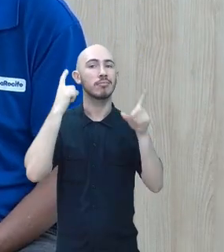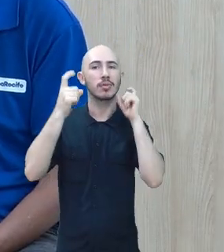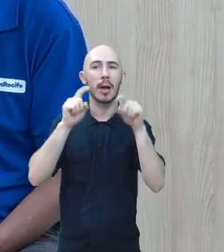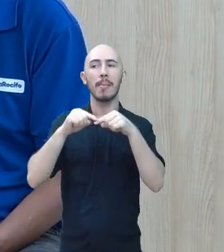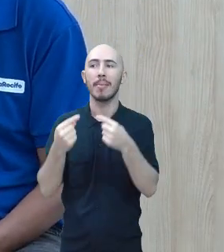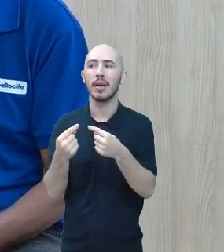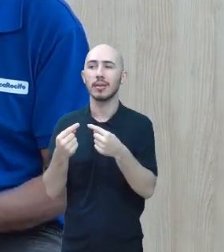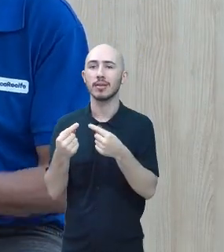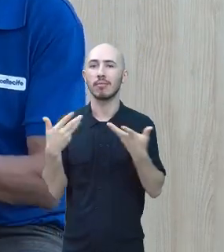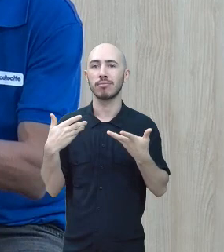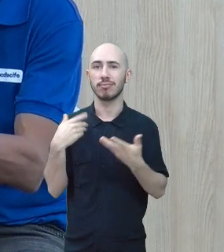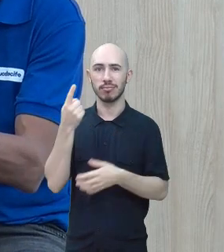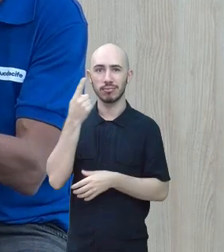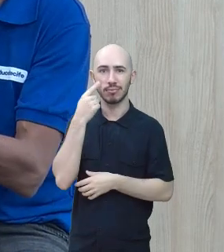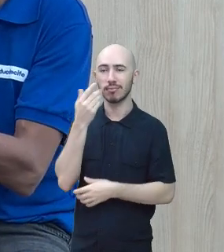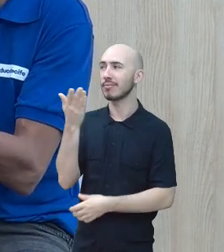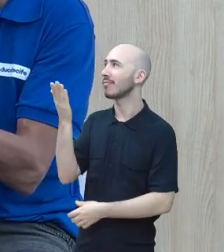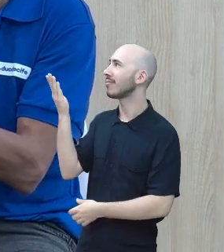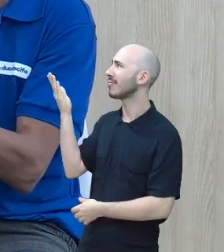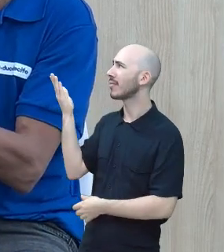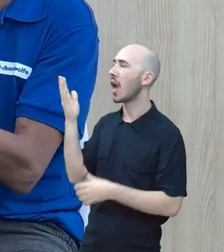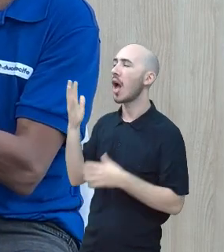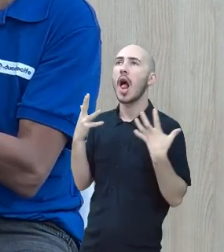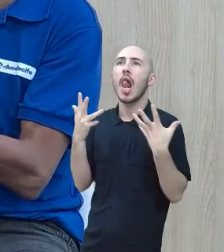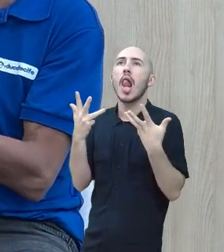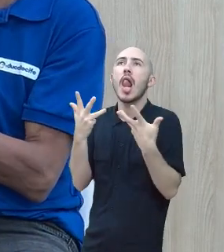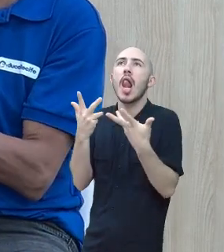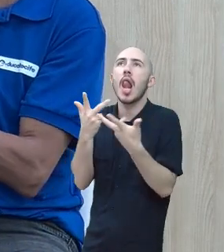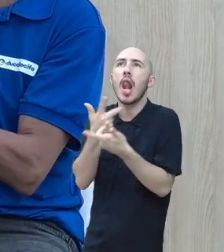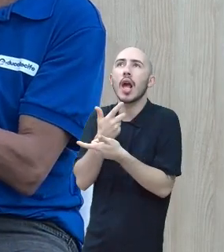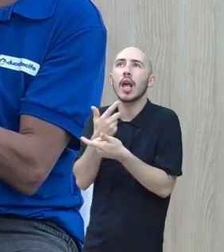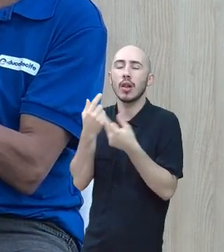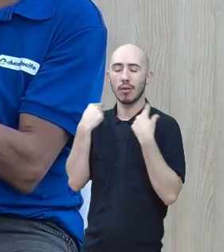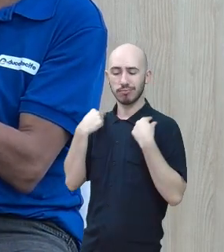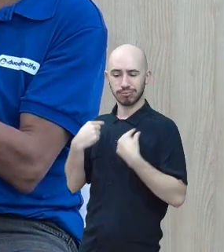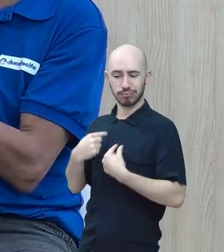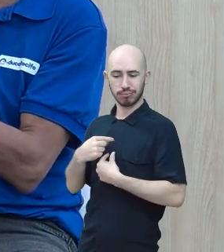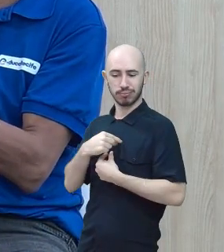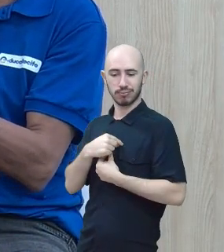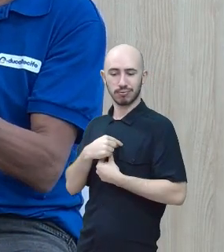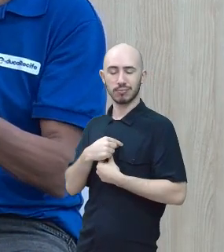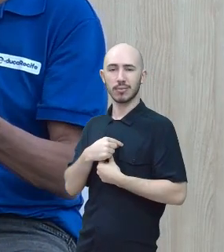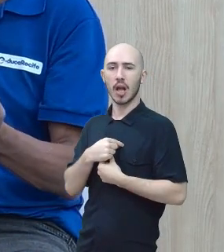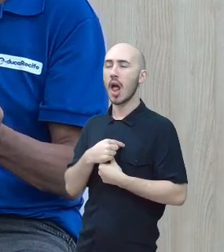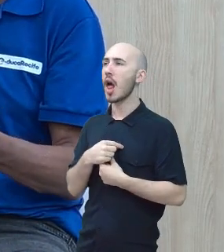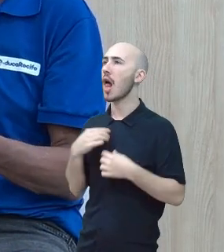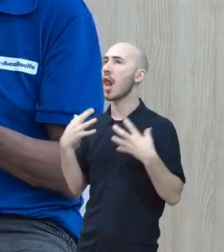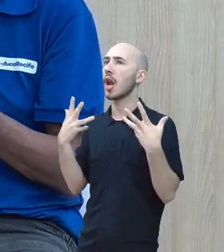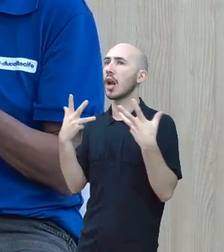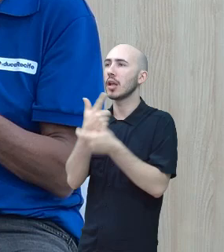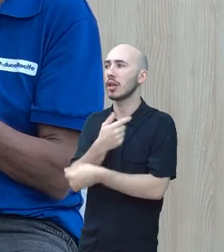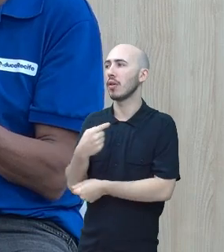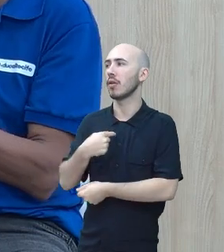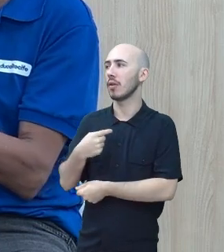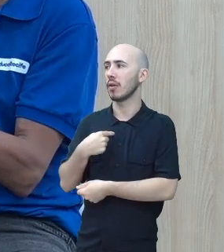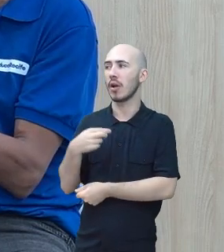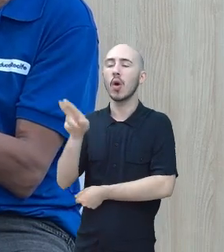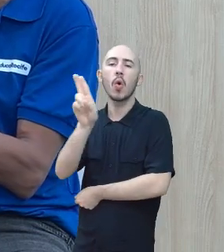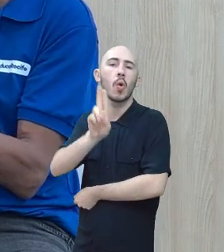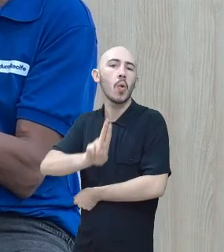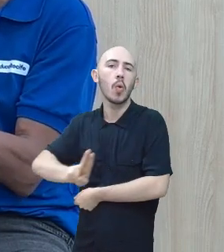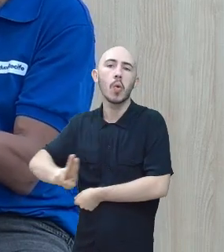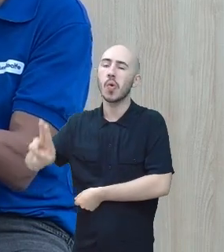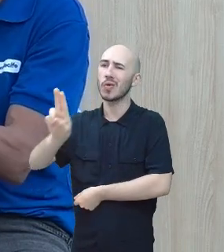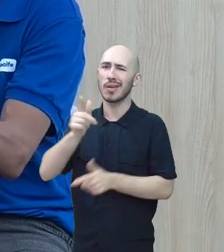a campanha e, ó, que coisa linda, Vanessa, o colar que ela faz aqui, coisa linda aqui. Pô, eu mesmo realmente uso sem problema